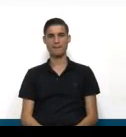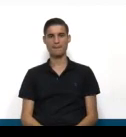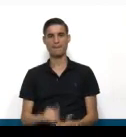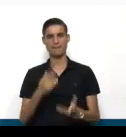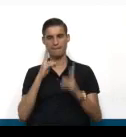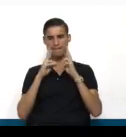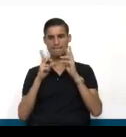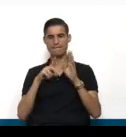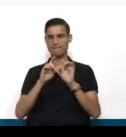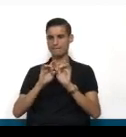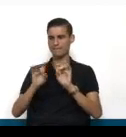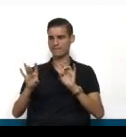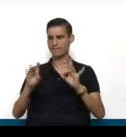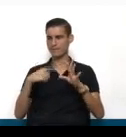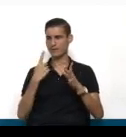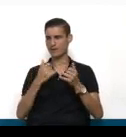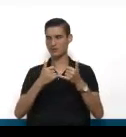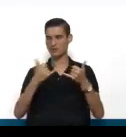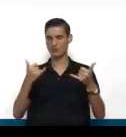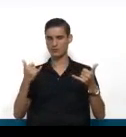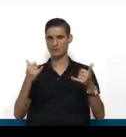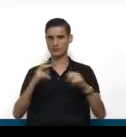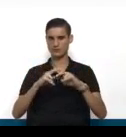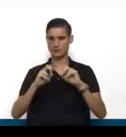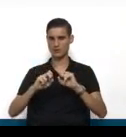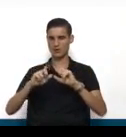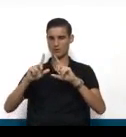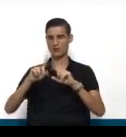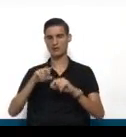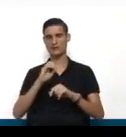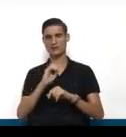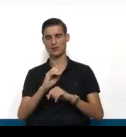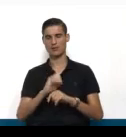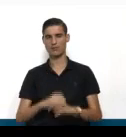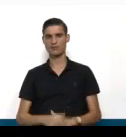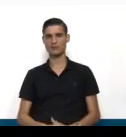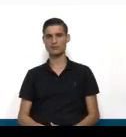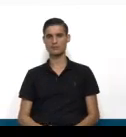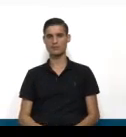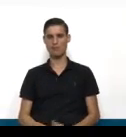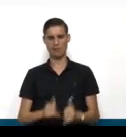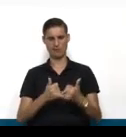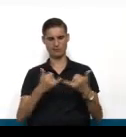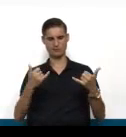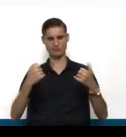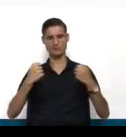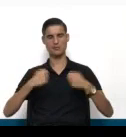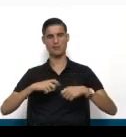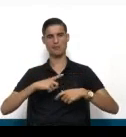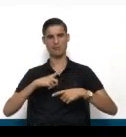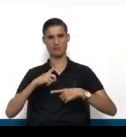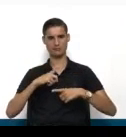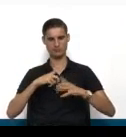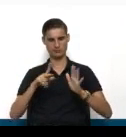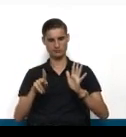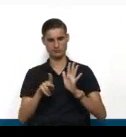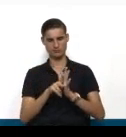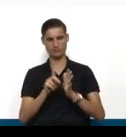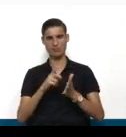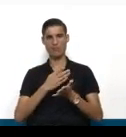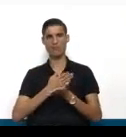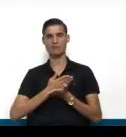considerando as minhas extremidades da minha corda. Então, a altura é 0. A corda deve estar em uma